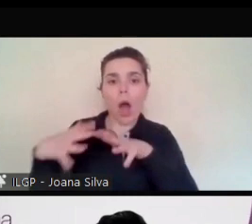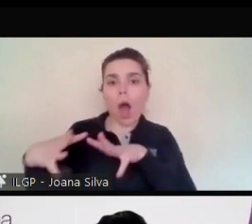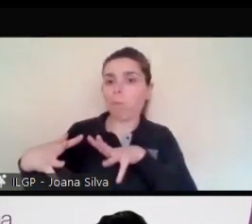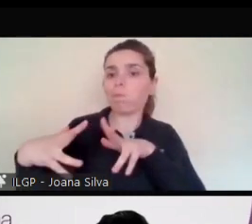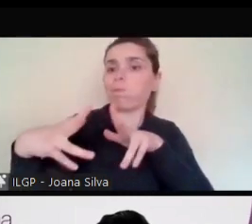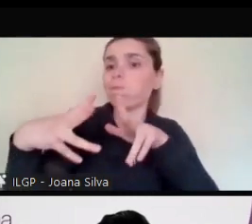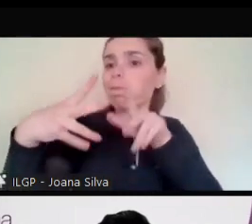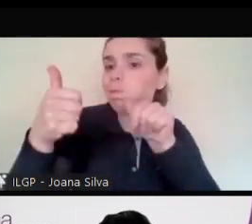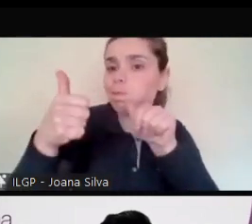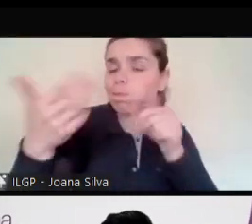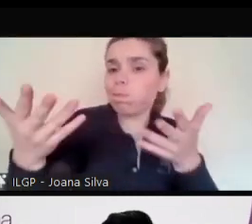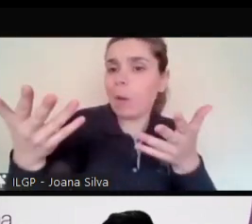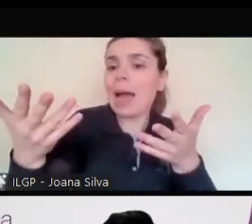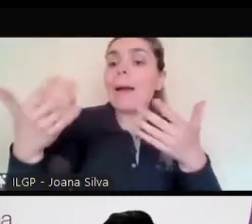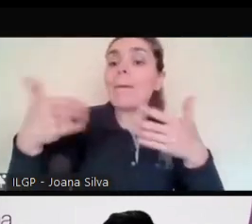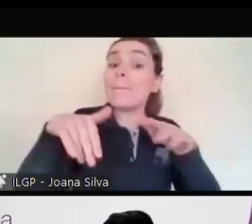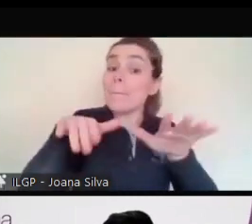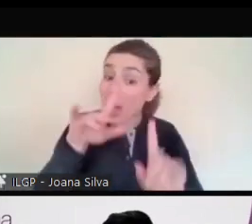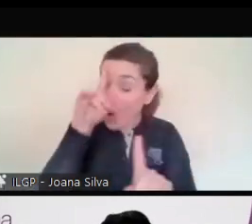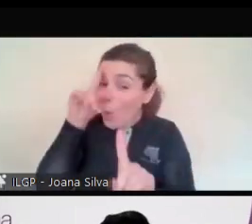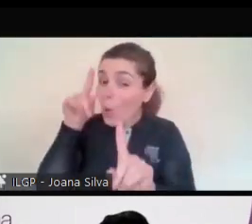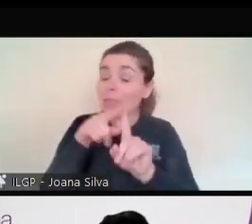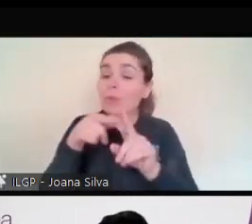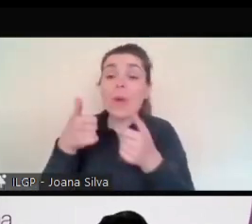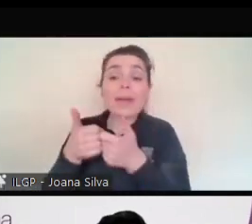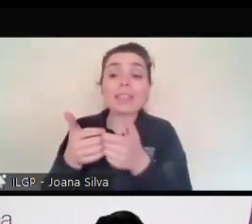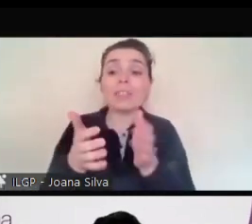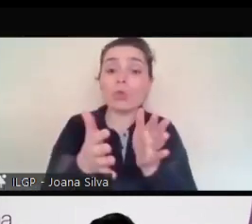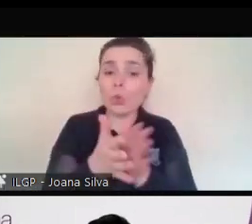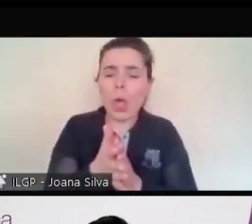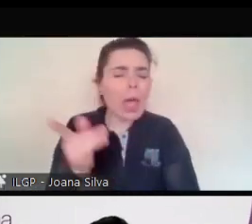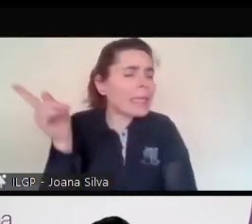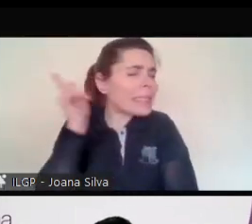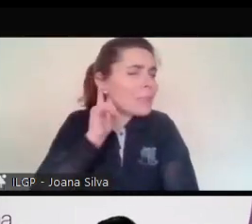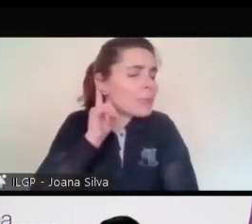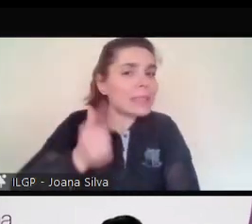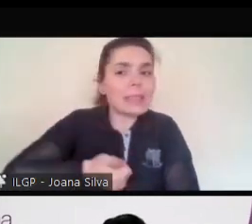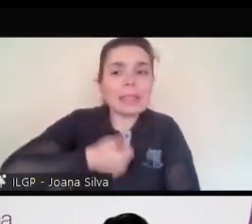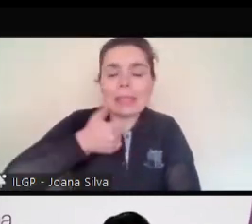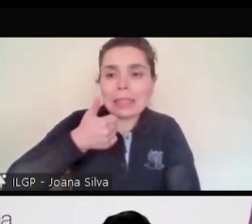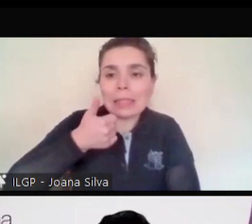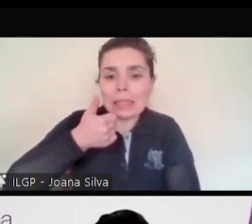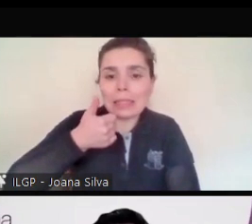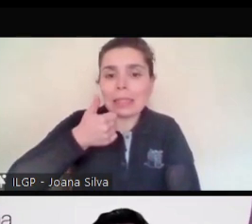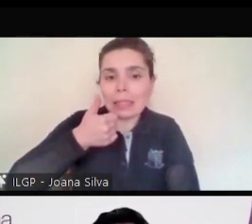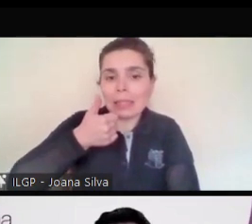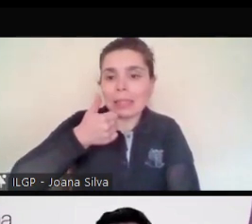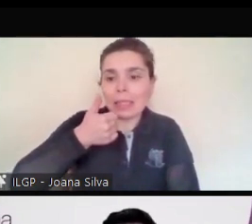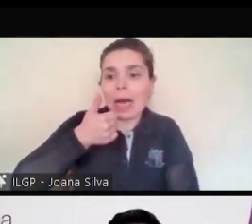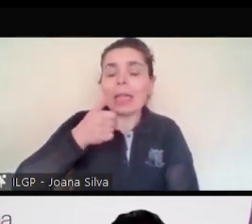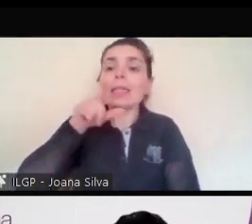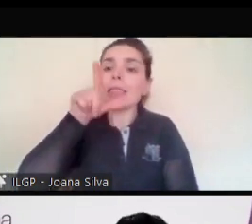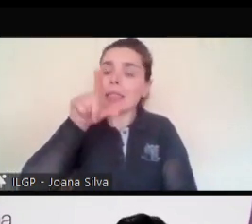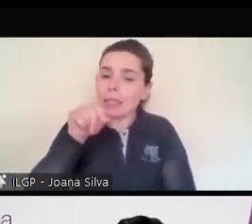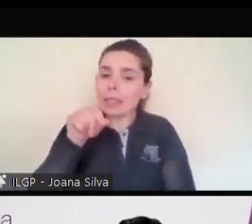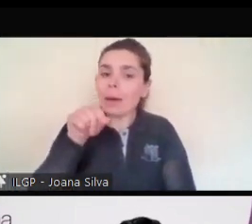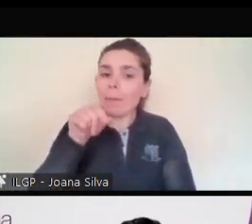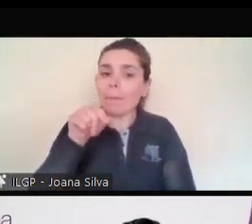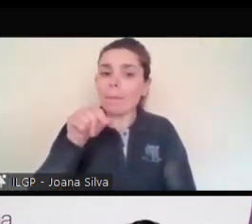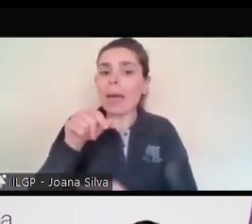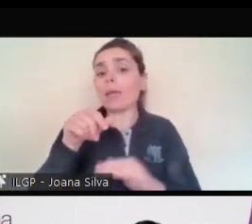capacitação digital, nas várias dimensões, é absolutamente indispensável para uma questão também de sustentabilidade